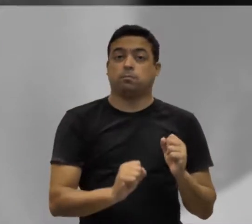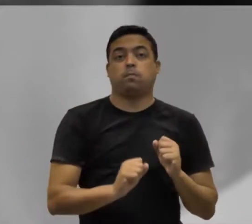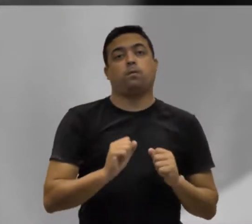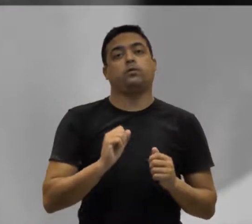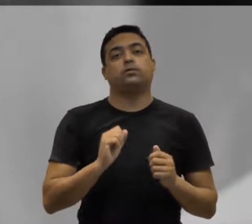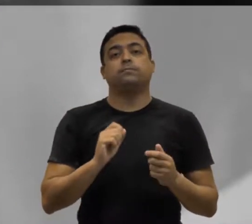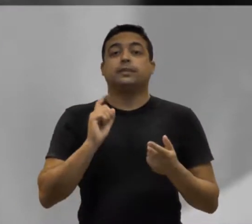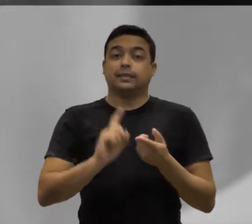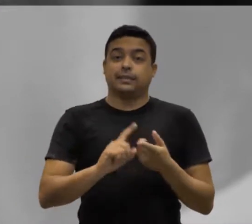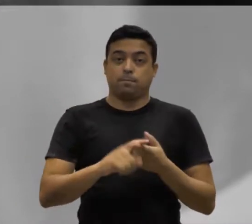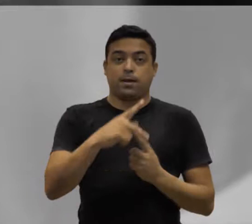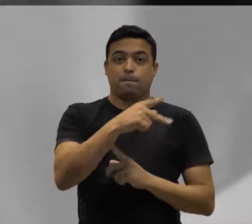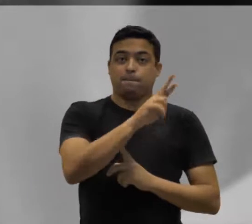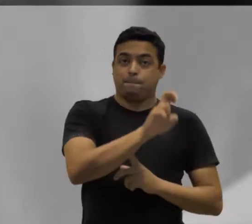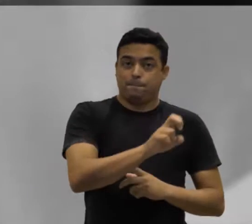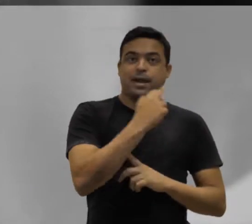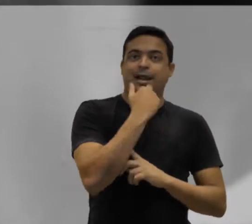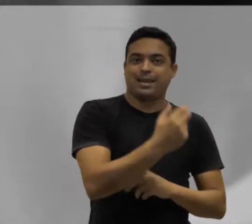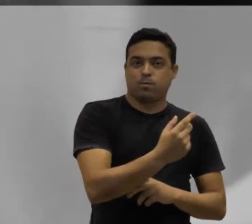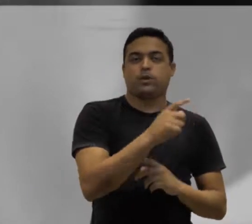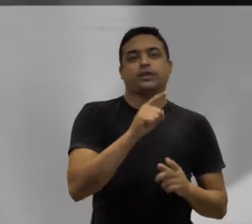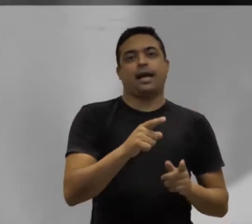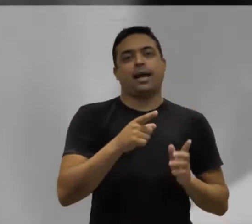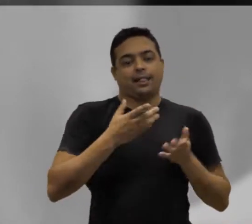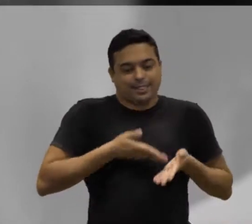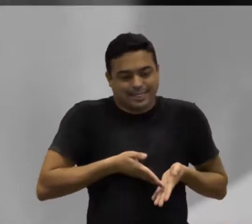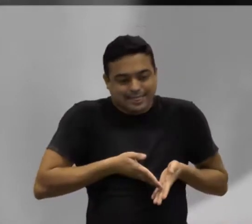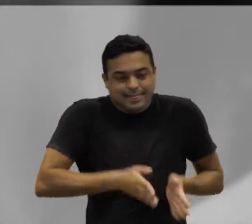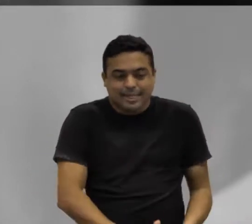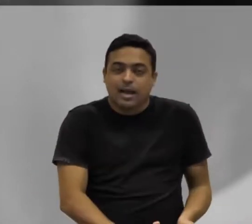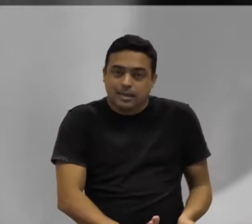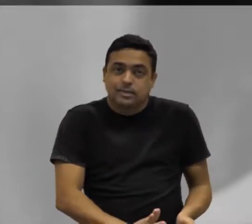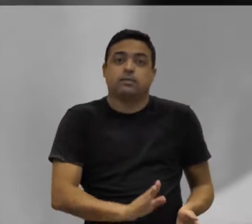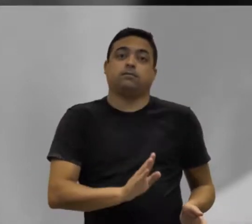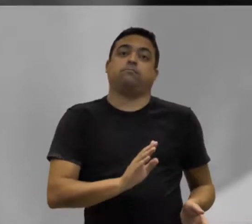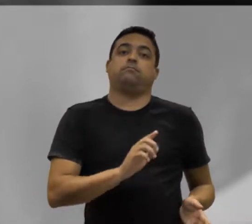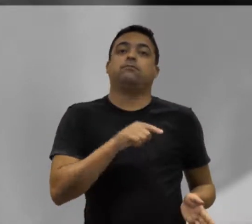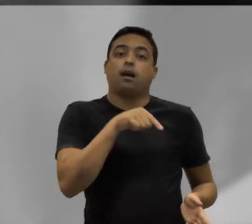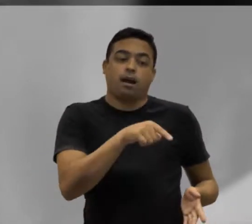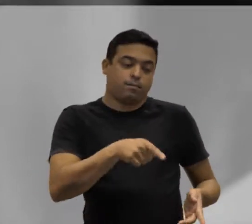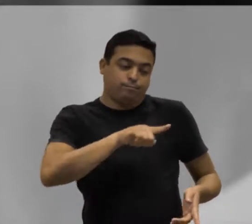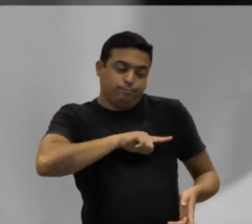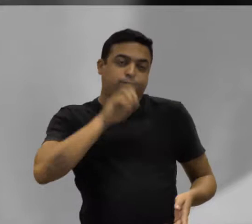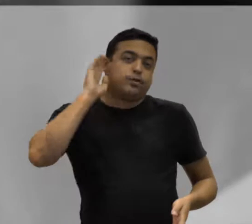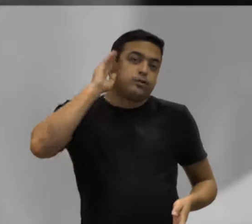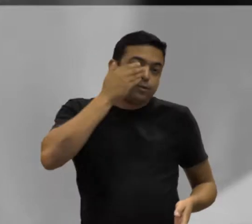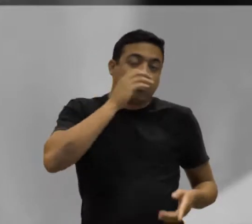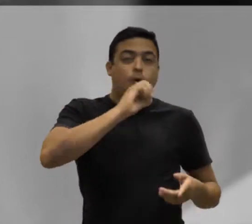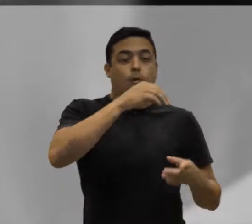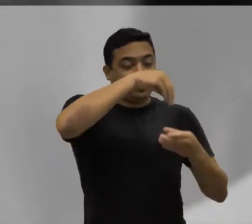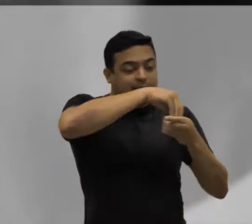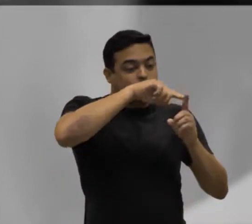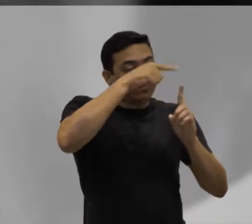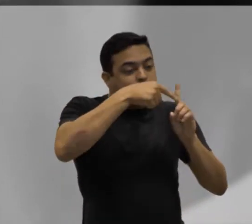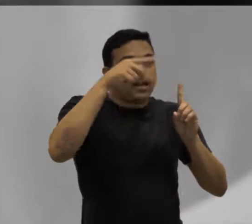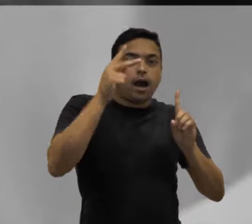A surdo-cegueira pré-linguística é congênita, ou seja, é adquirida já com o nascimento ou por ocasião da gestação.